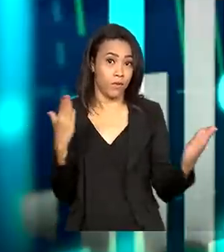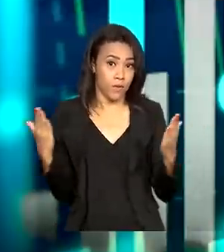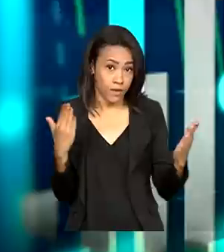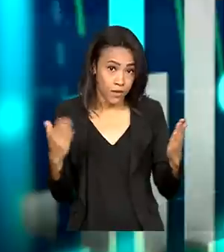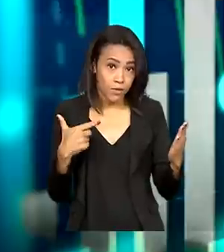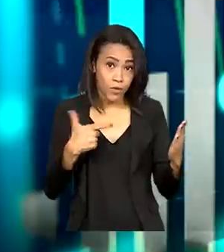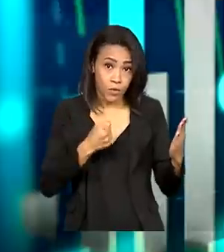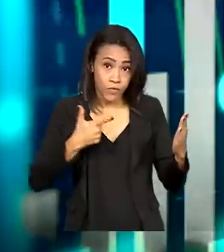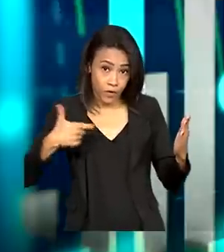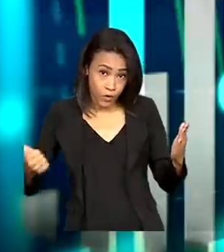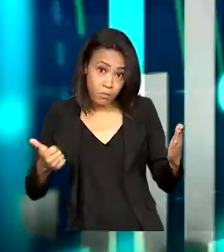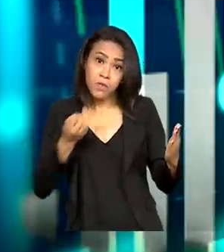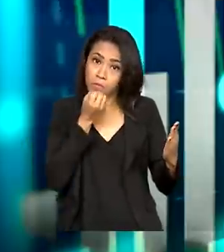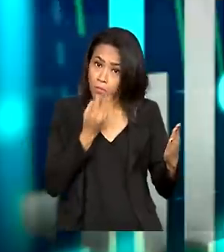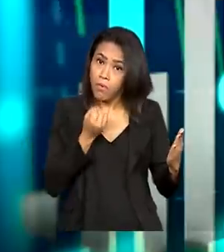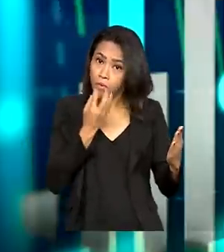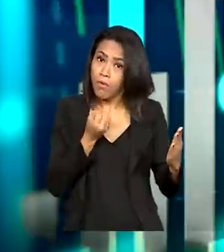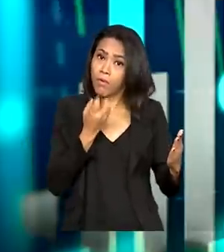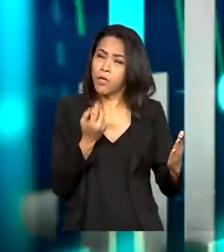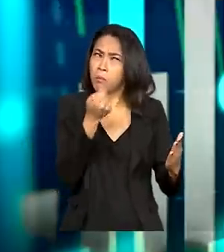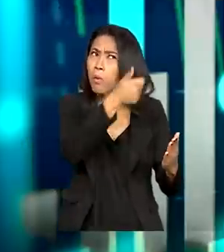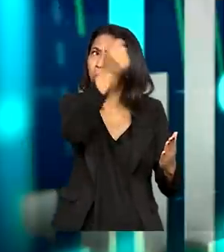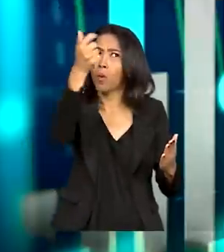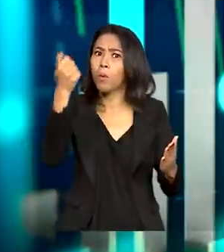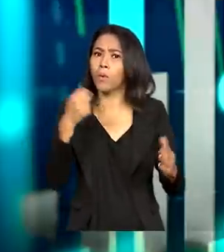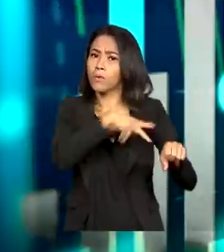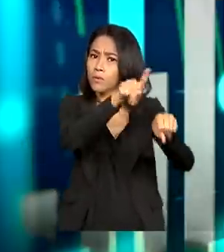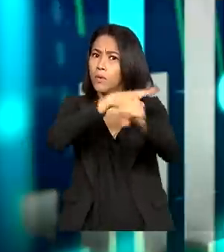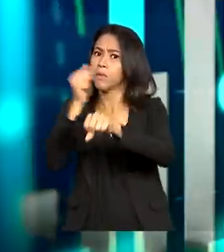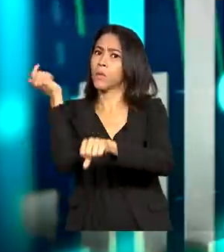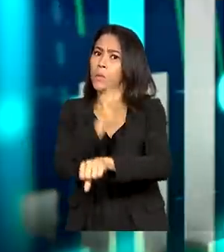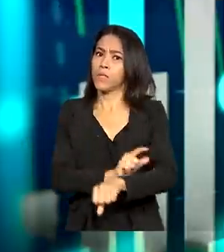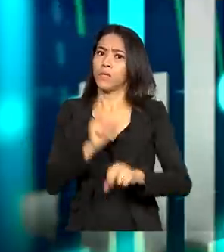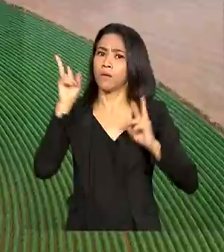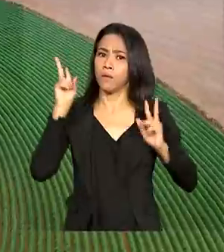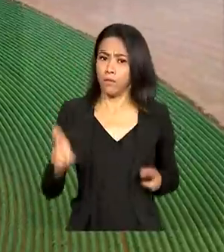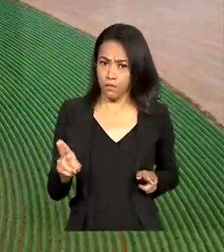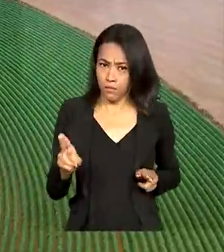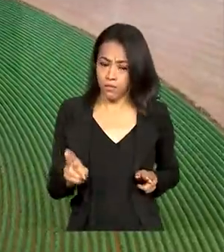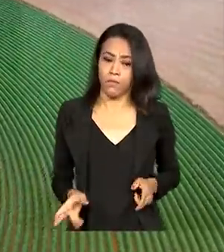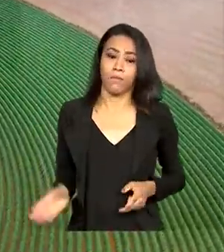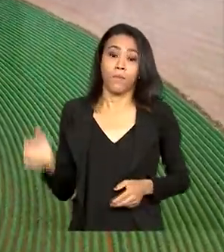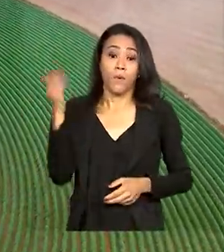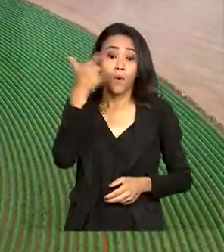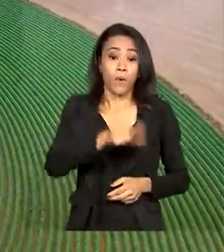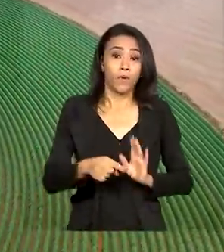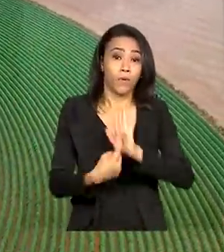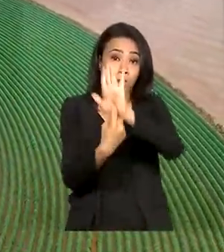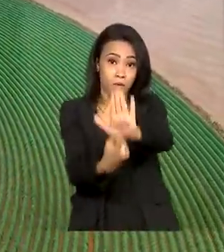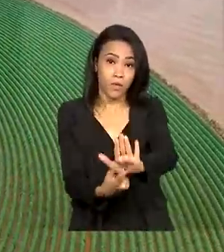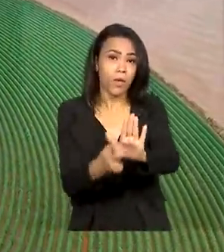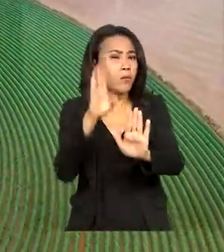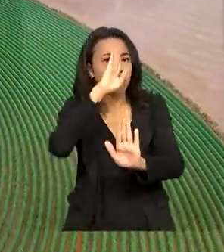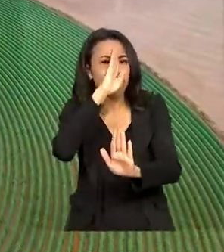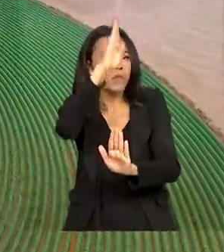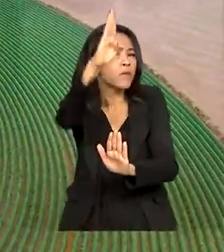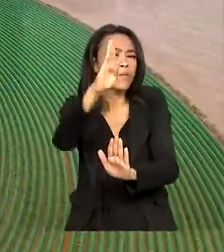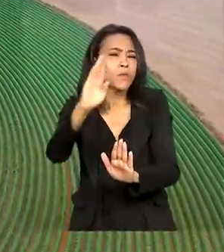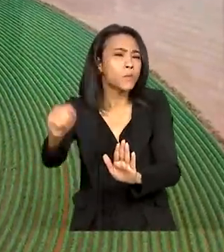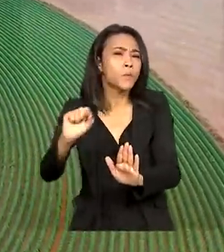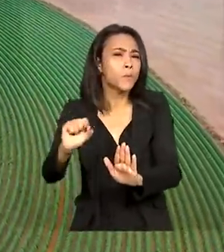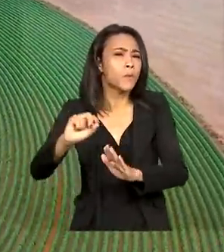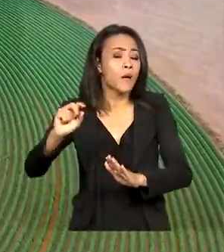um valor significativo que poucos países conseguem atingir em termos de destaque cabe destacar principalmente